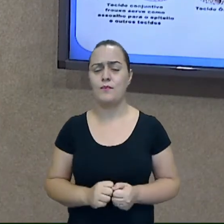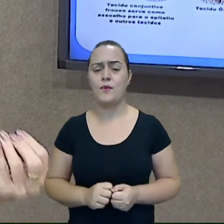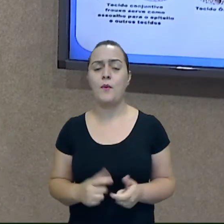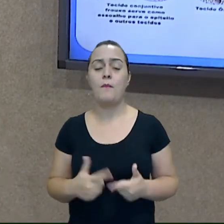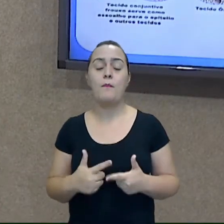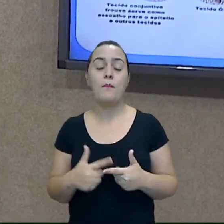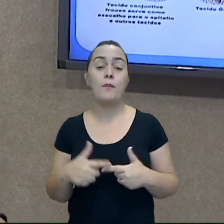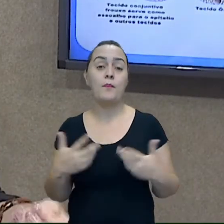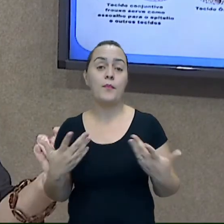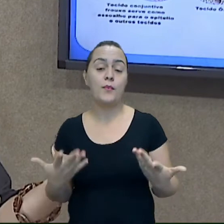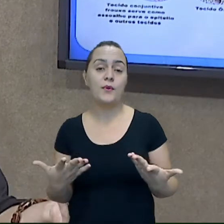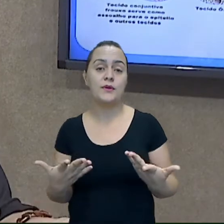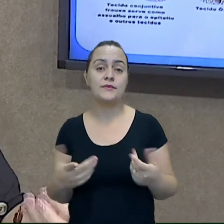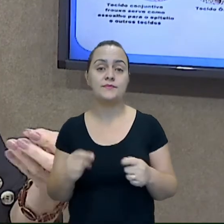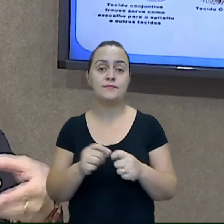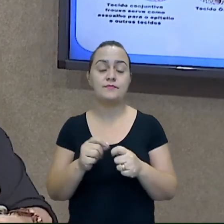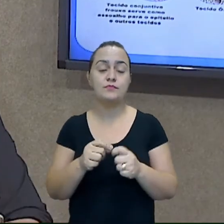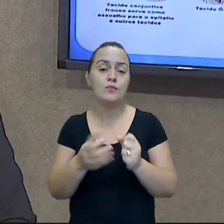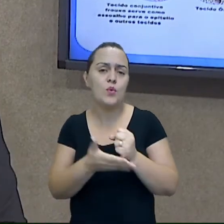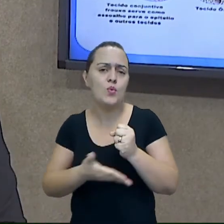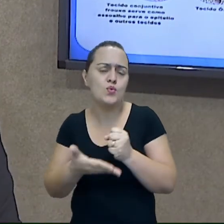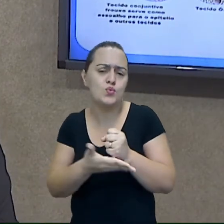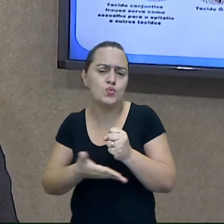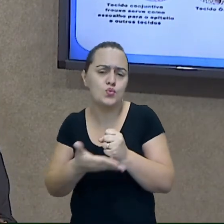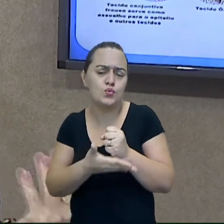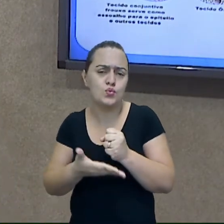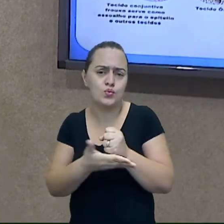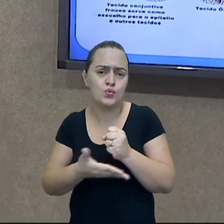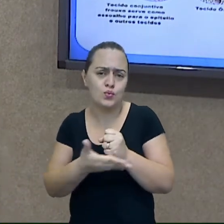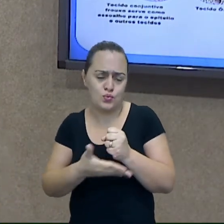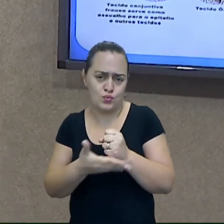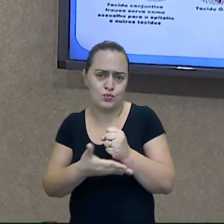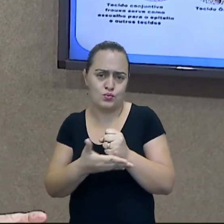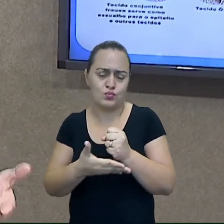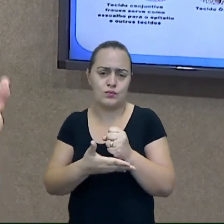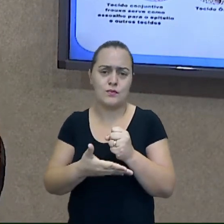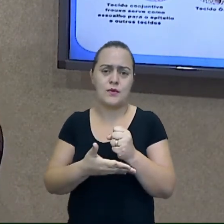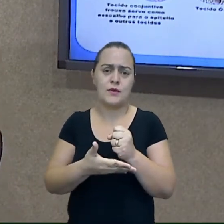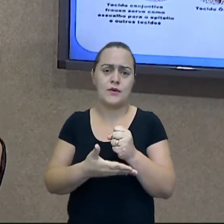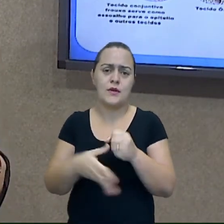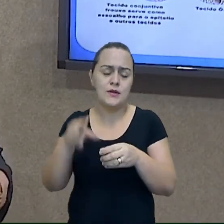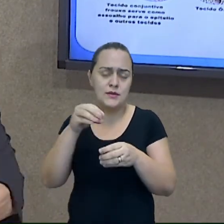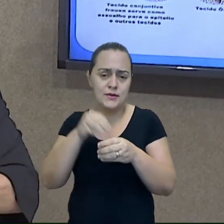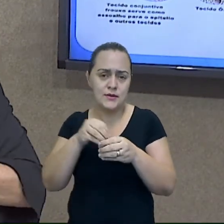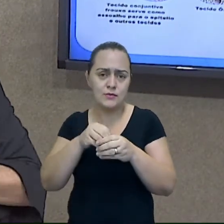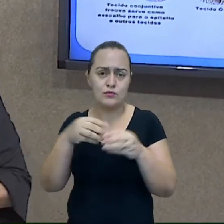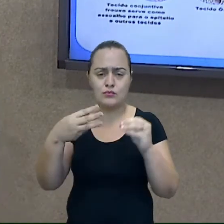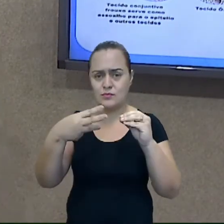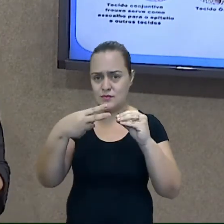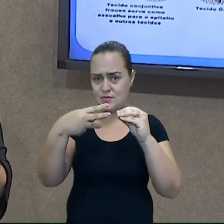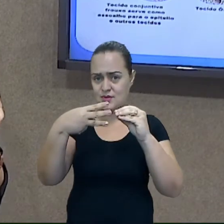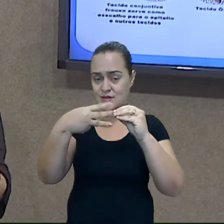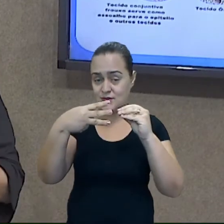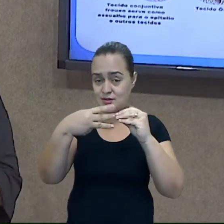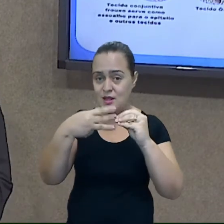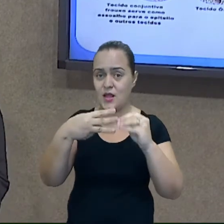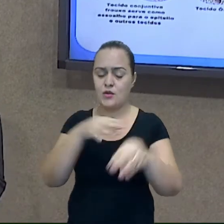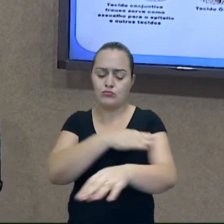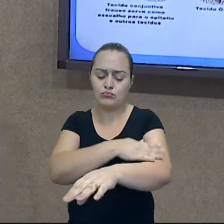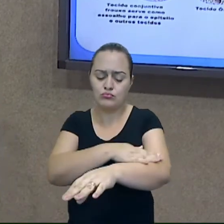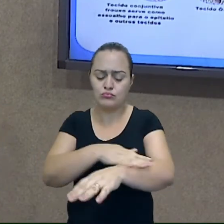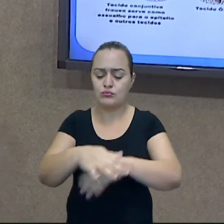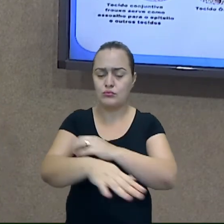uma estrutura denominada sistema nervoso, que nós veremos daqui a pouco, e é exatamente